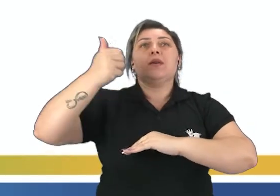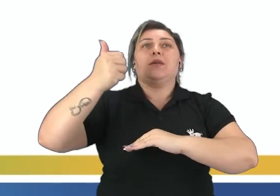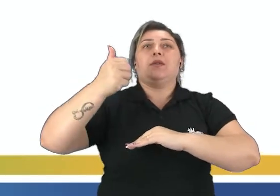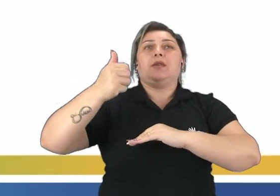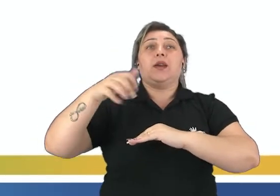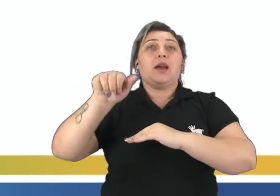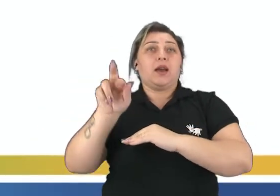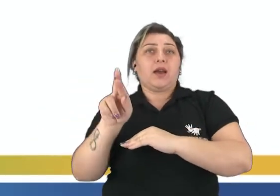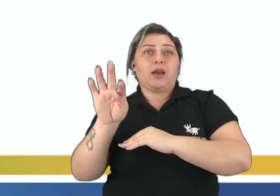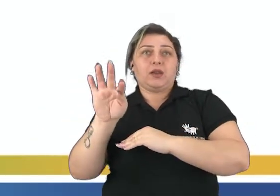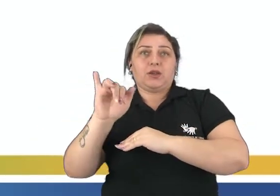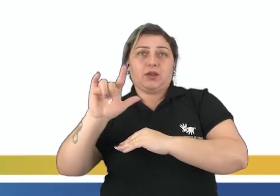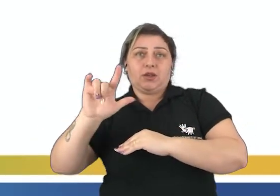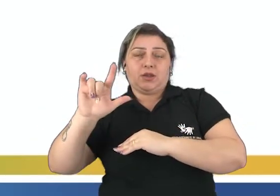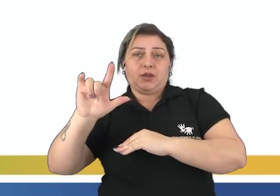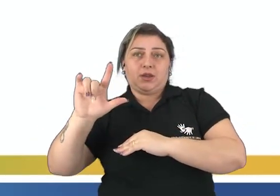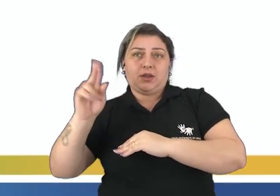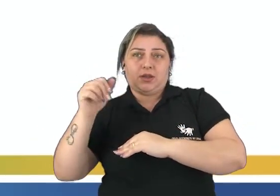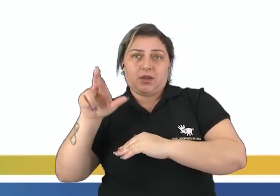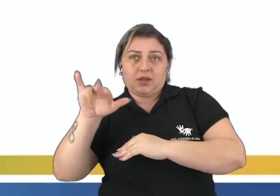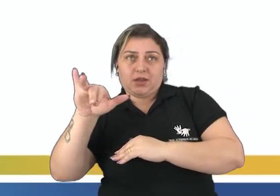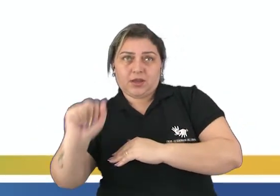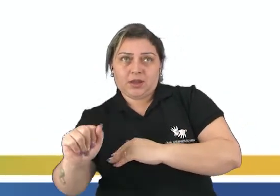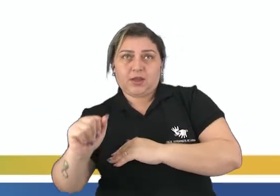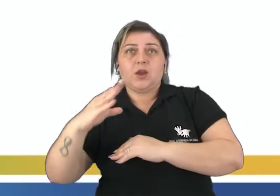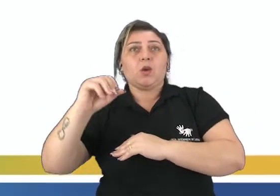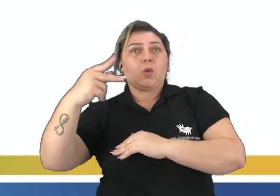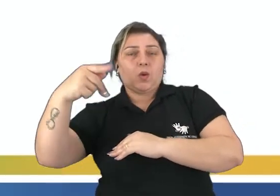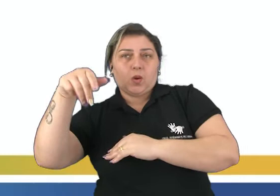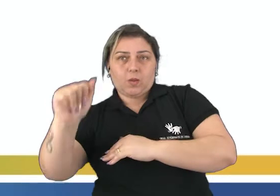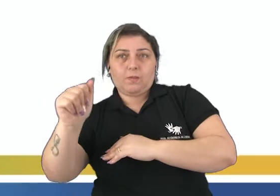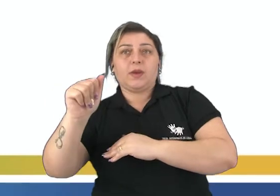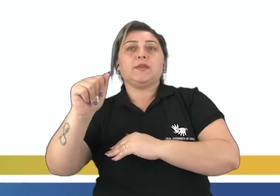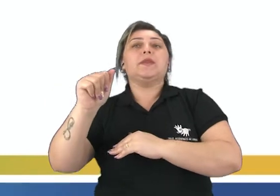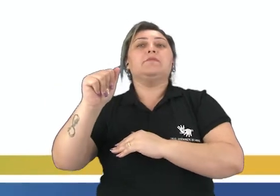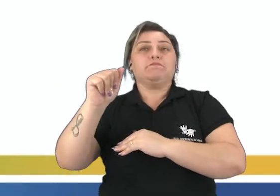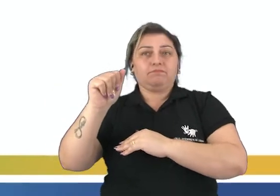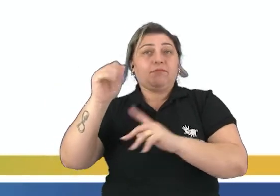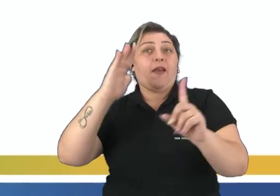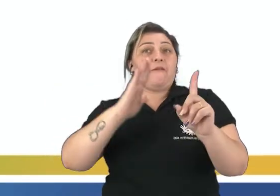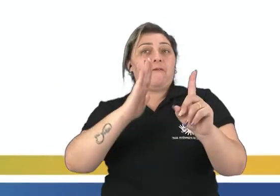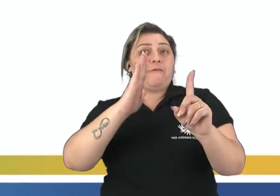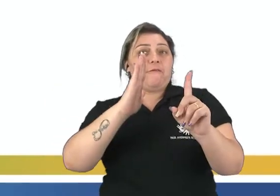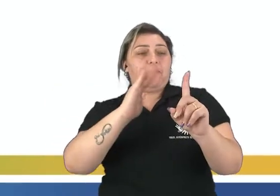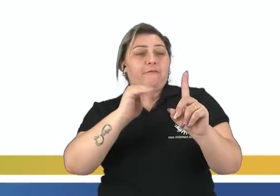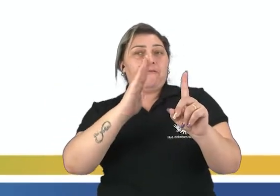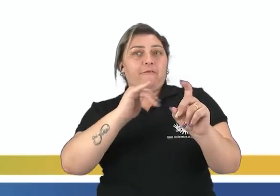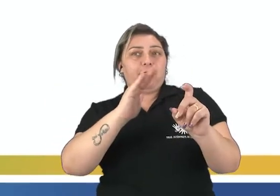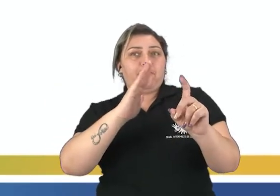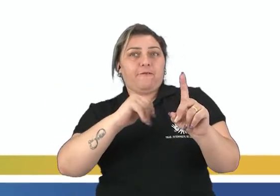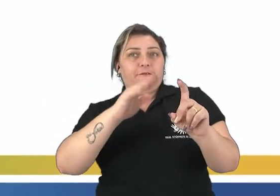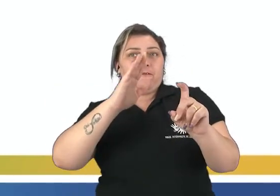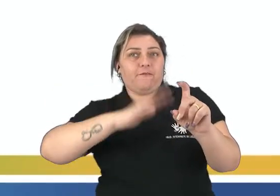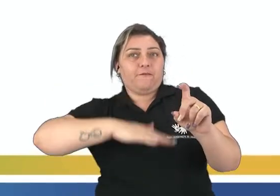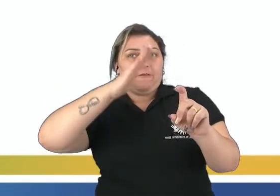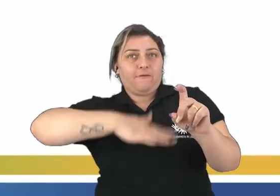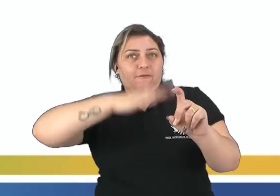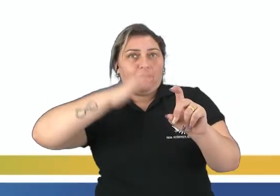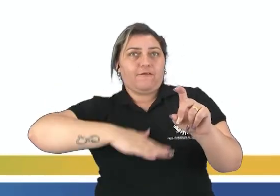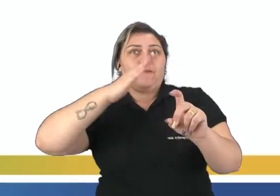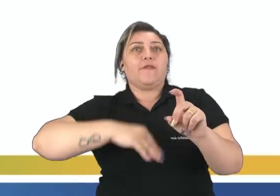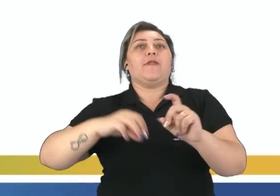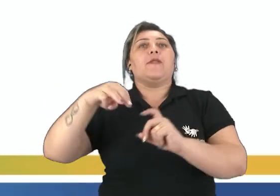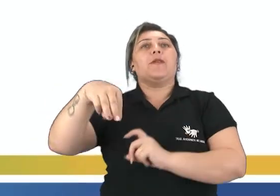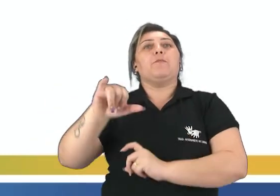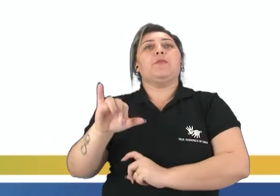de Copas, que gera bastante discussão entre fãs de futebol. 5 anos depois da